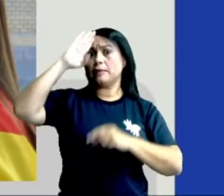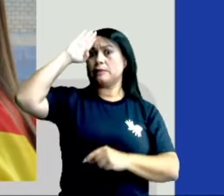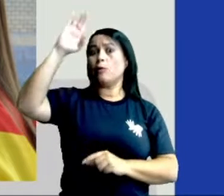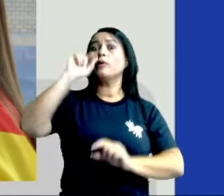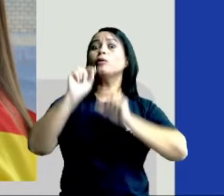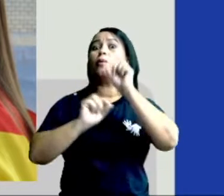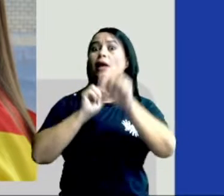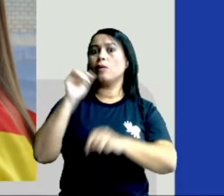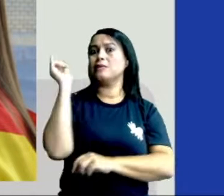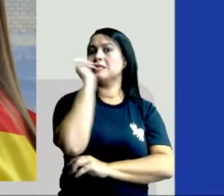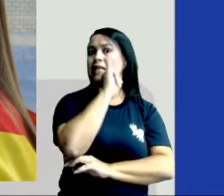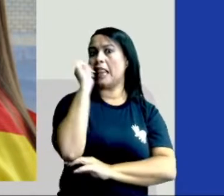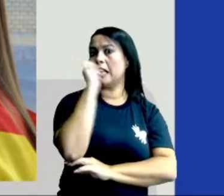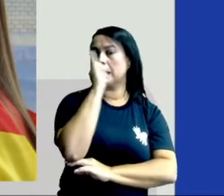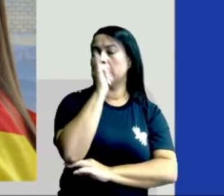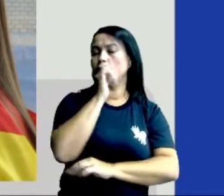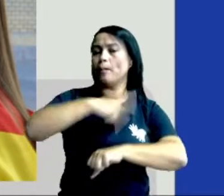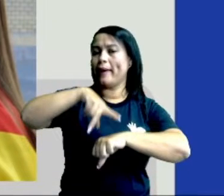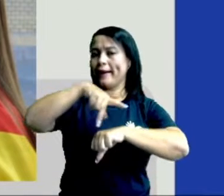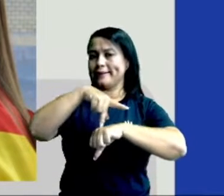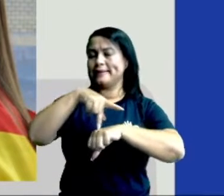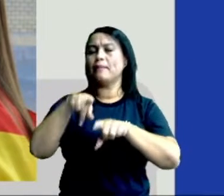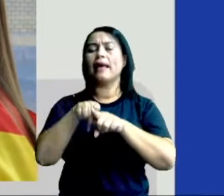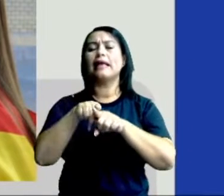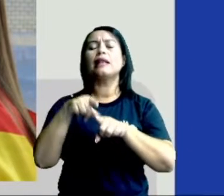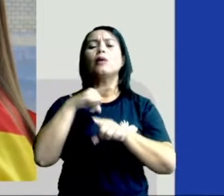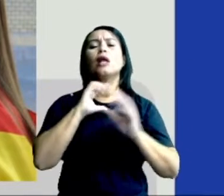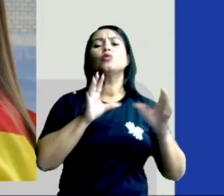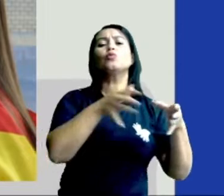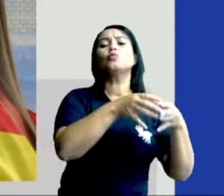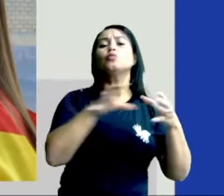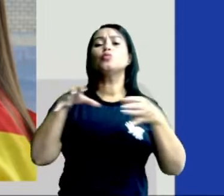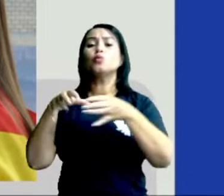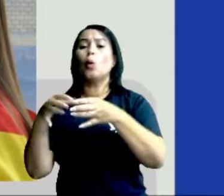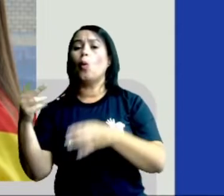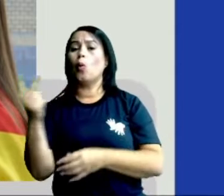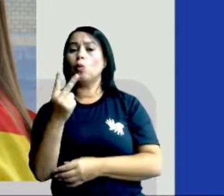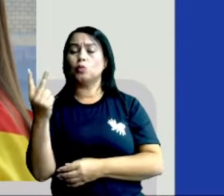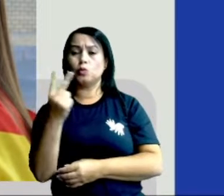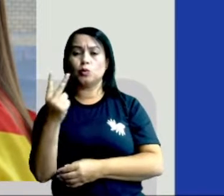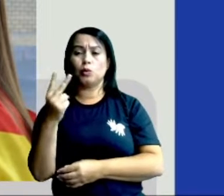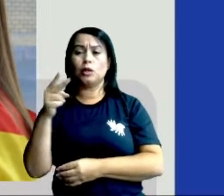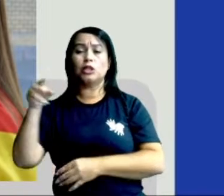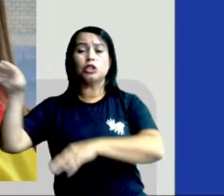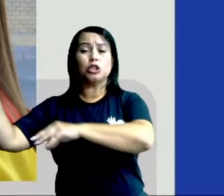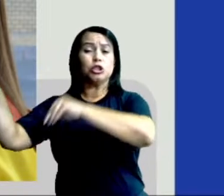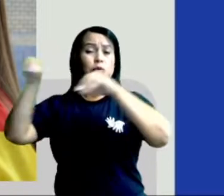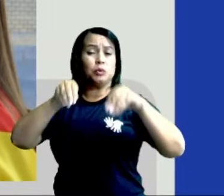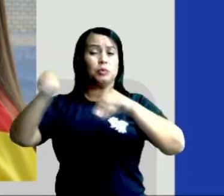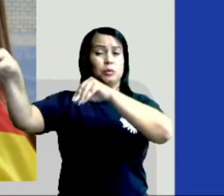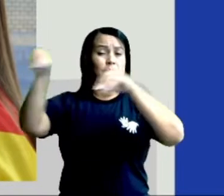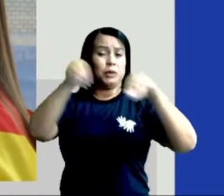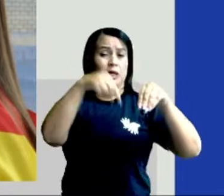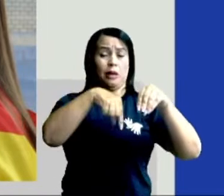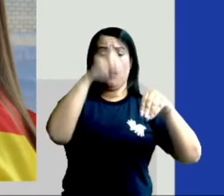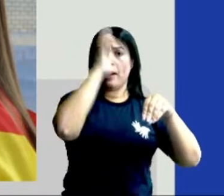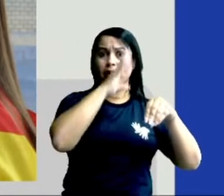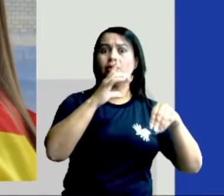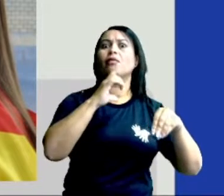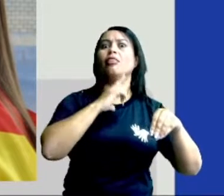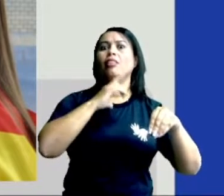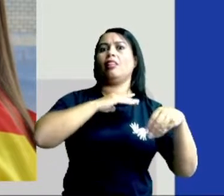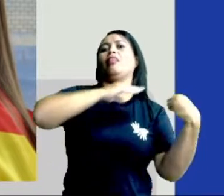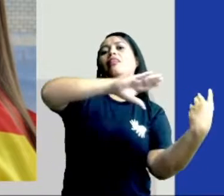vai ver que esses dois grupos de imigrantes que vieram para o Brasil, eles representaram ainda mais